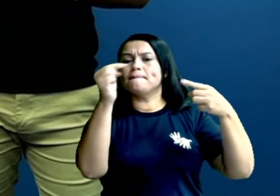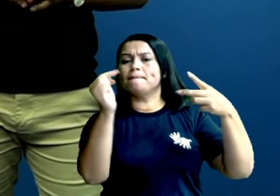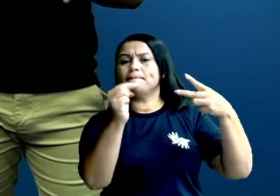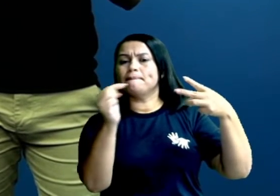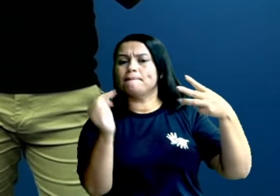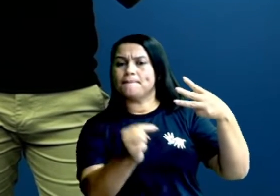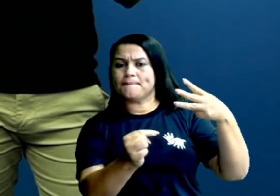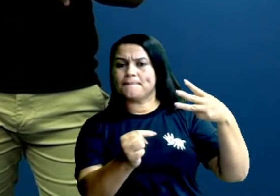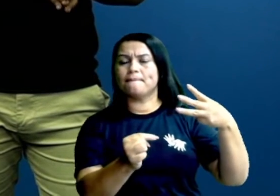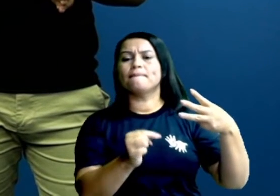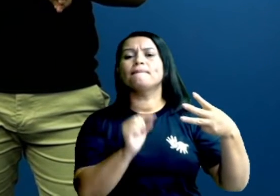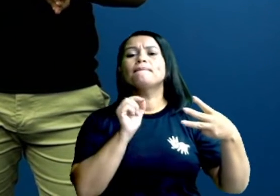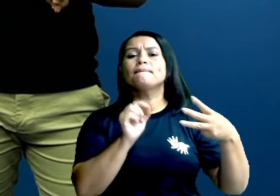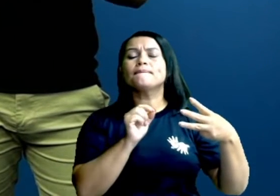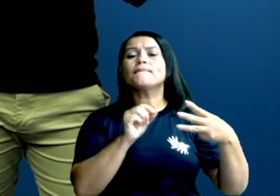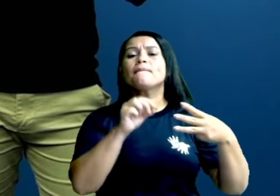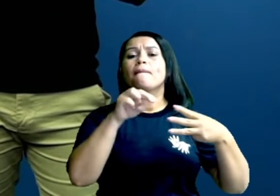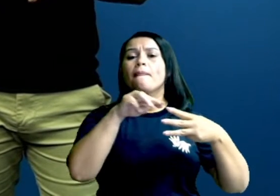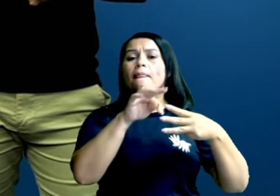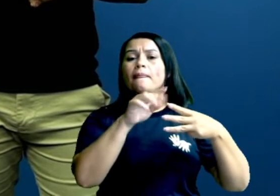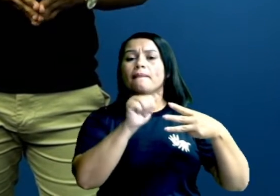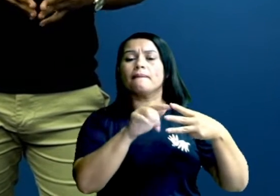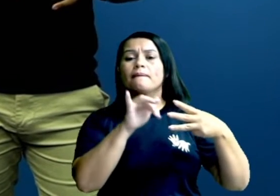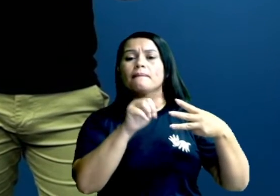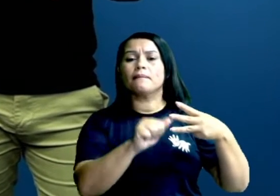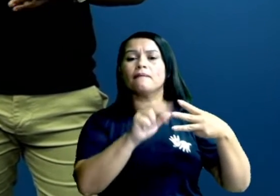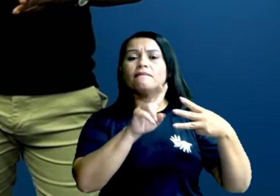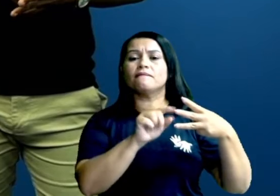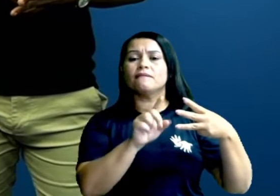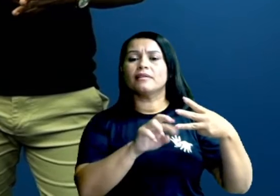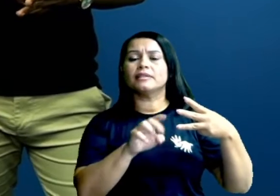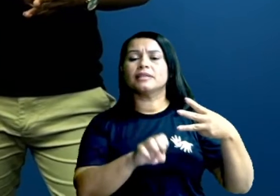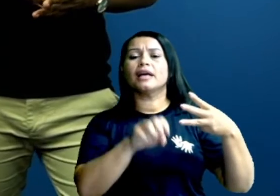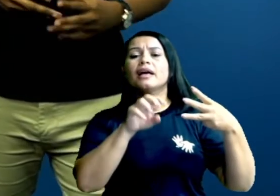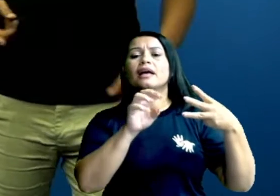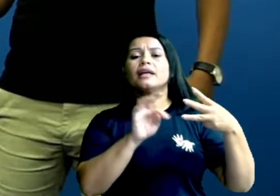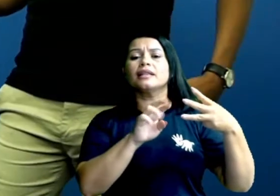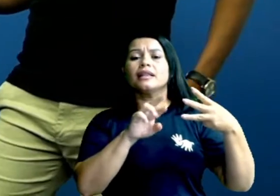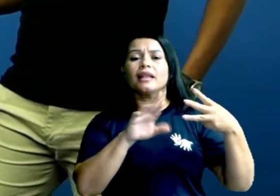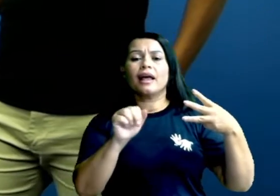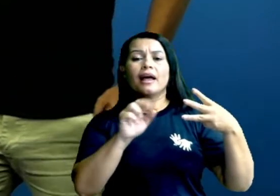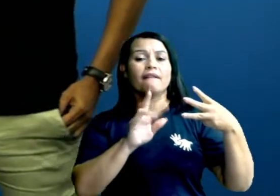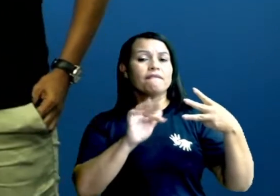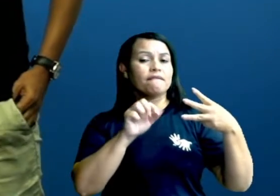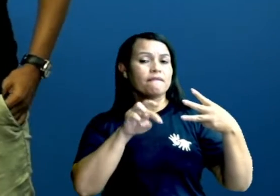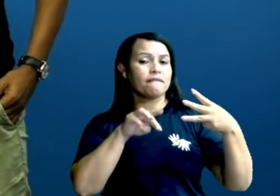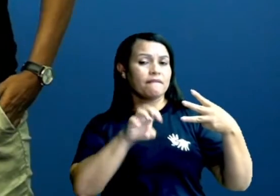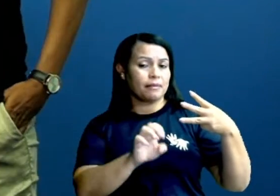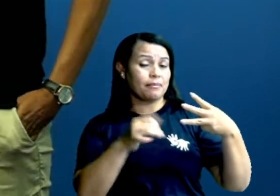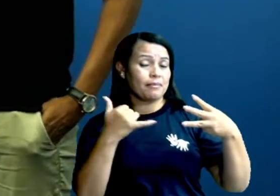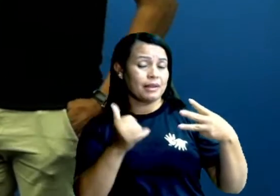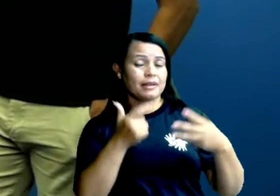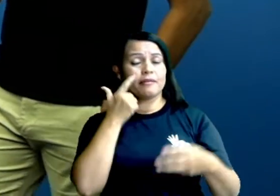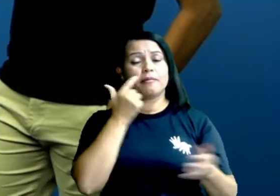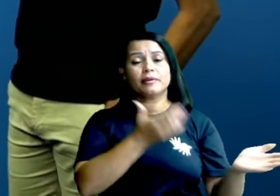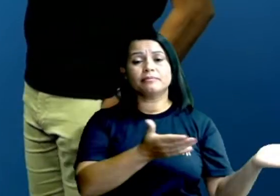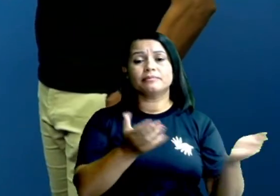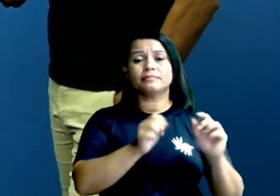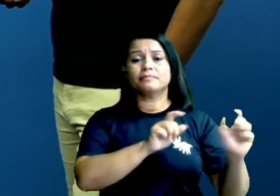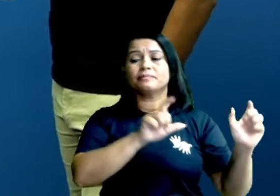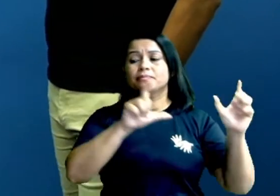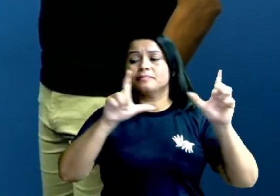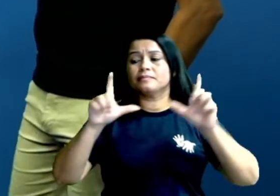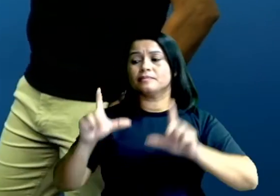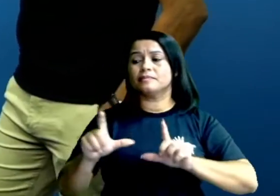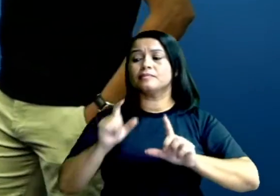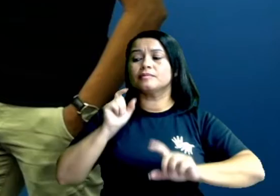subtipos de vegetação: mata de igapó, mata de várzea e mata de terra firme, beleza? Seguindo aqui, a gente agora